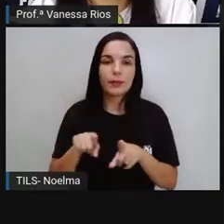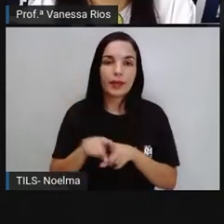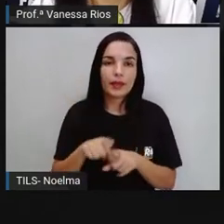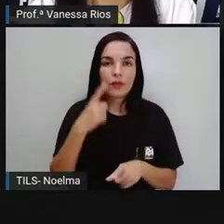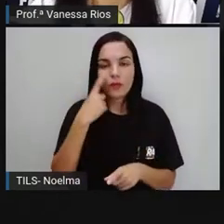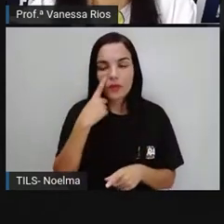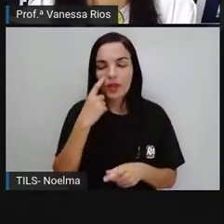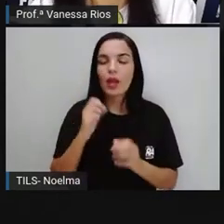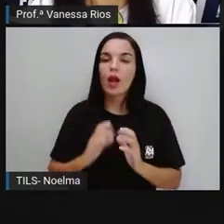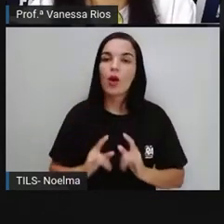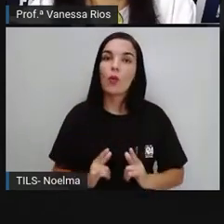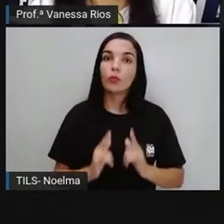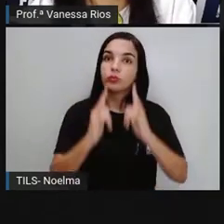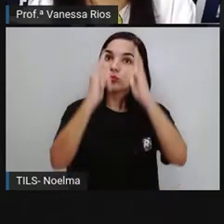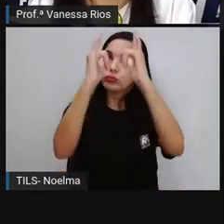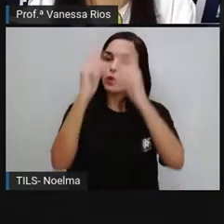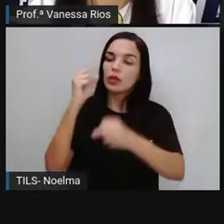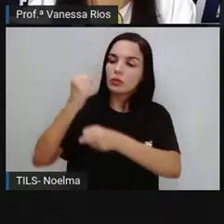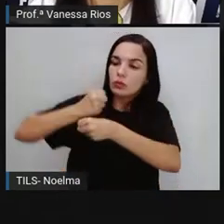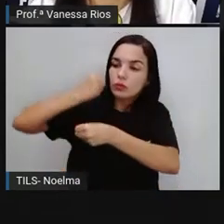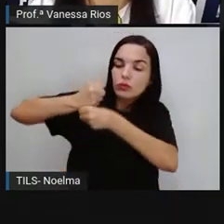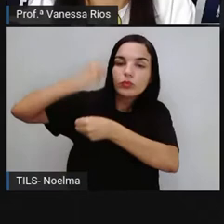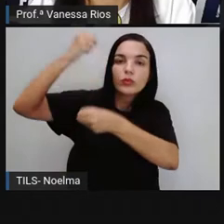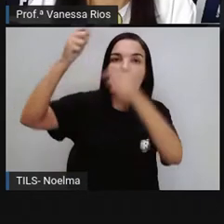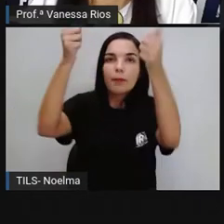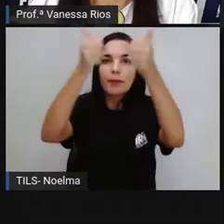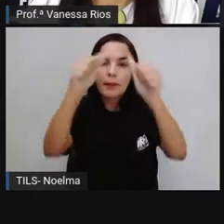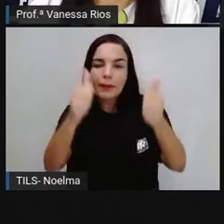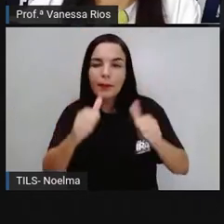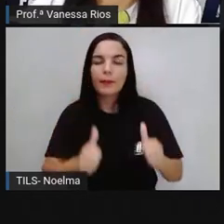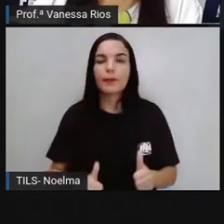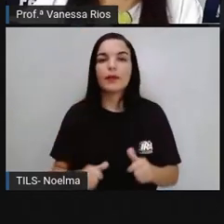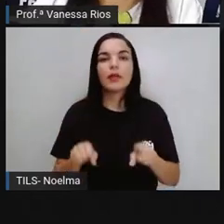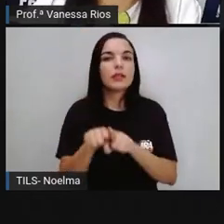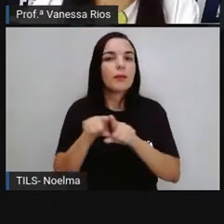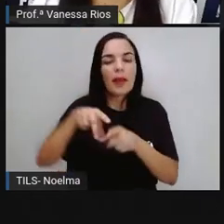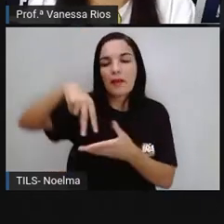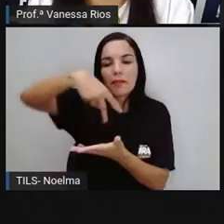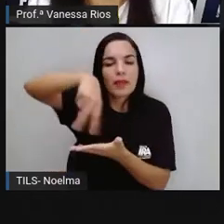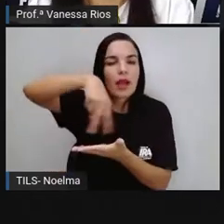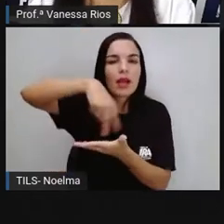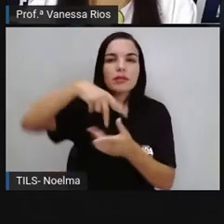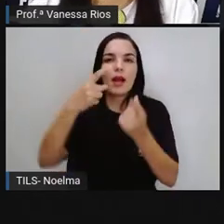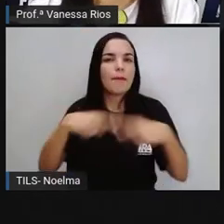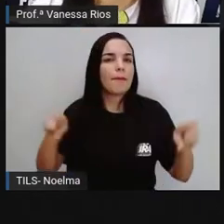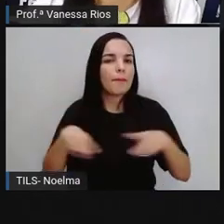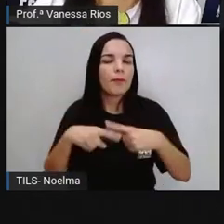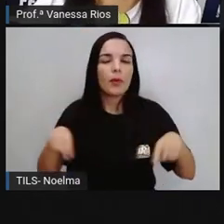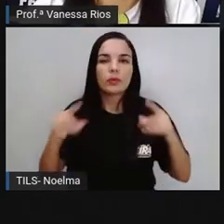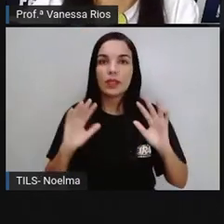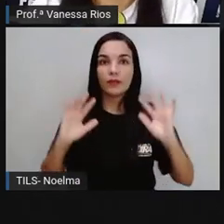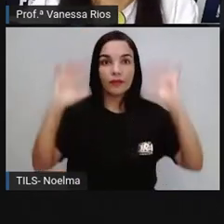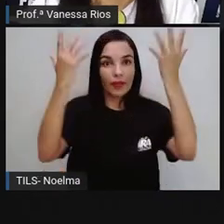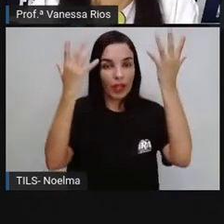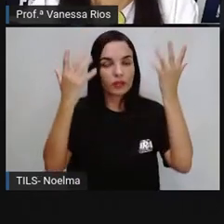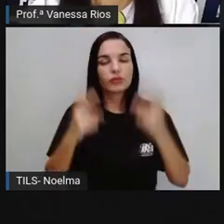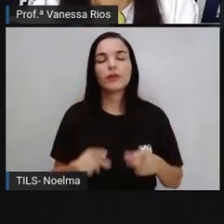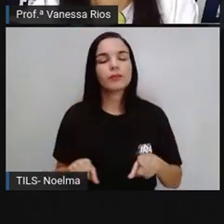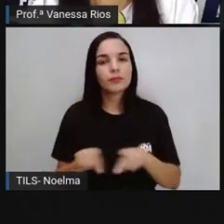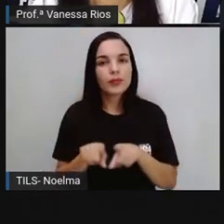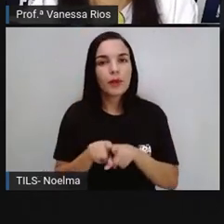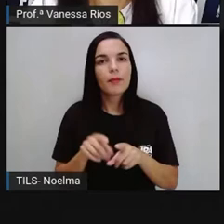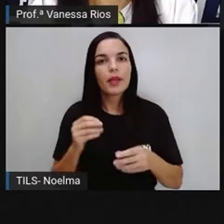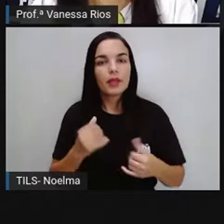presentes aí na nossa cidade, também em relação a manifestações, né, com danças, com festas, e